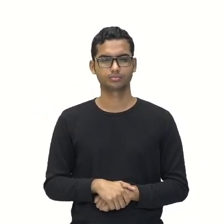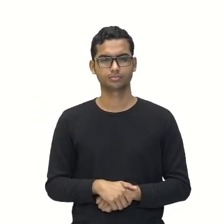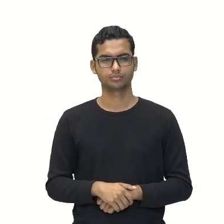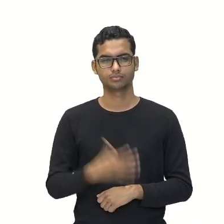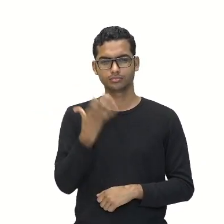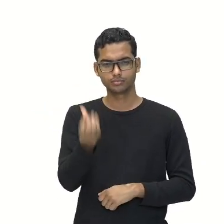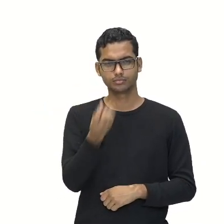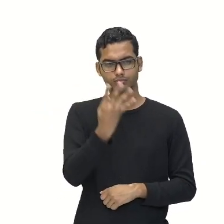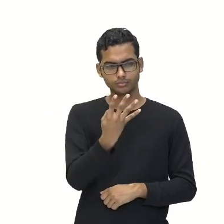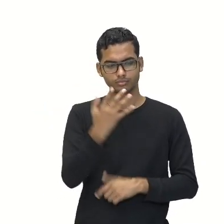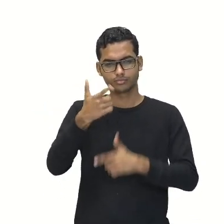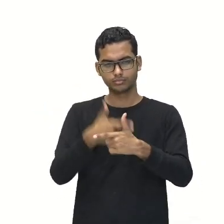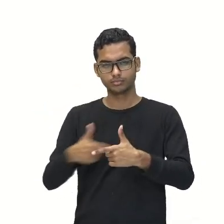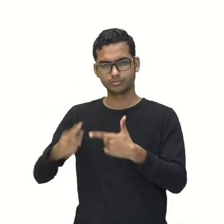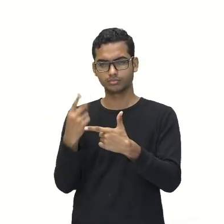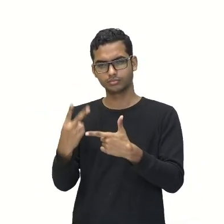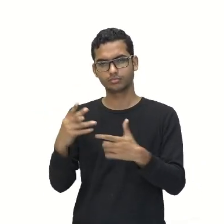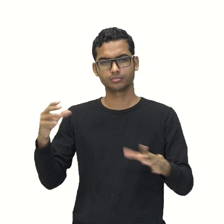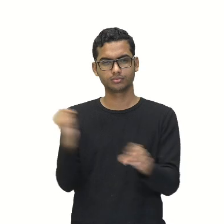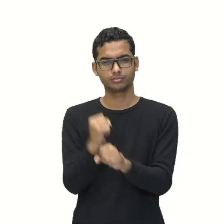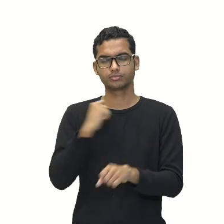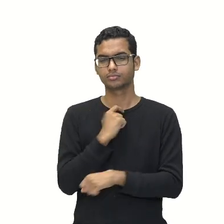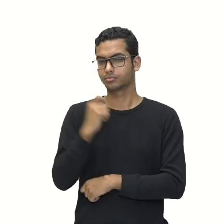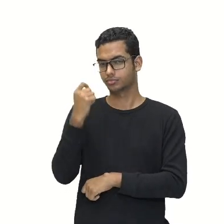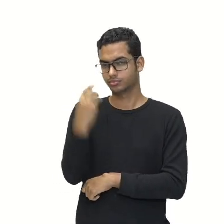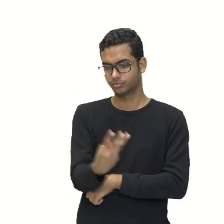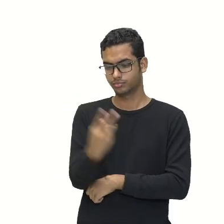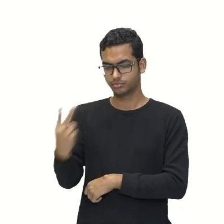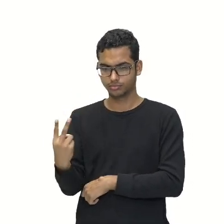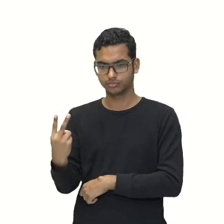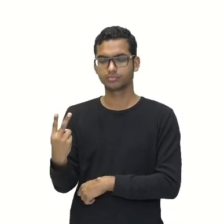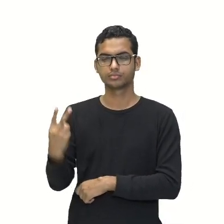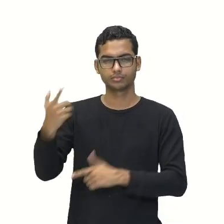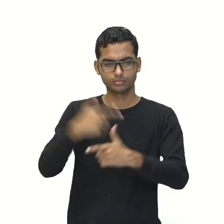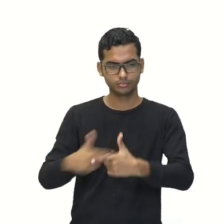64 dividido por 2 dá 32.